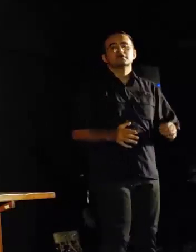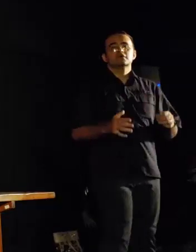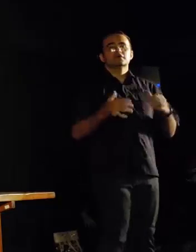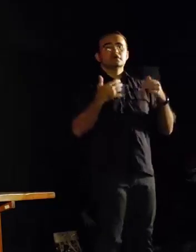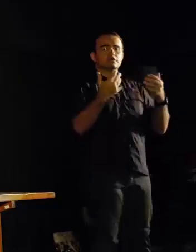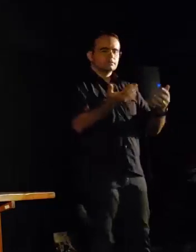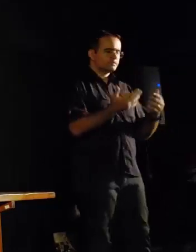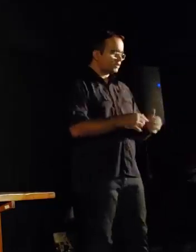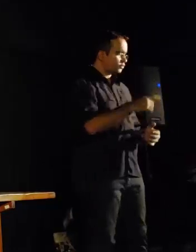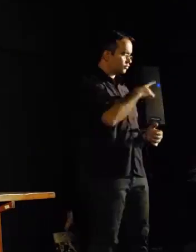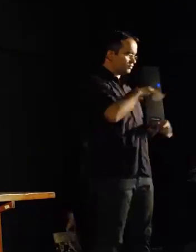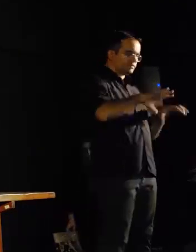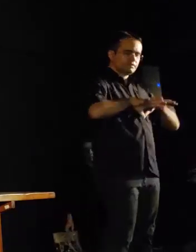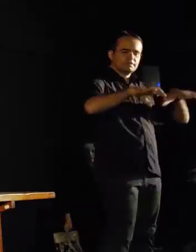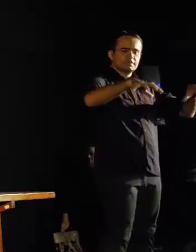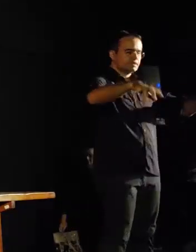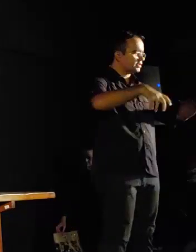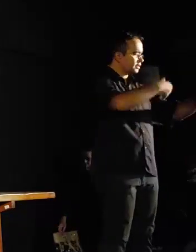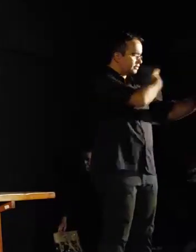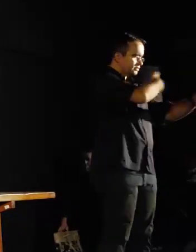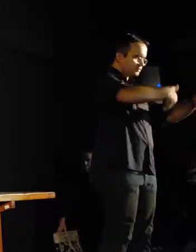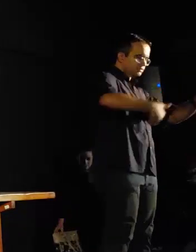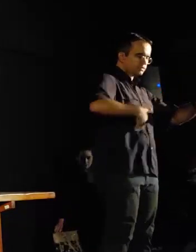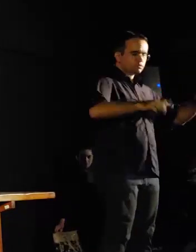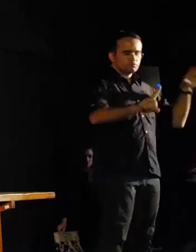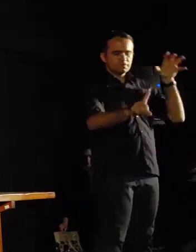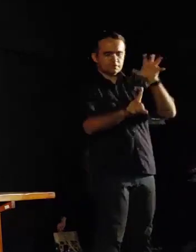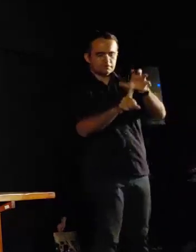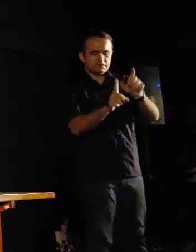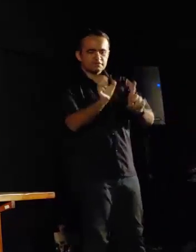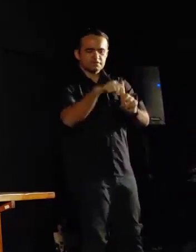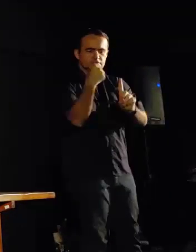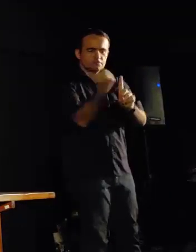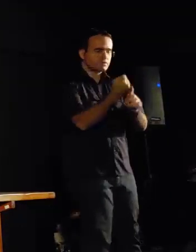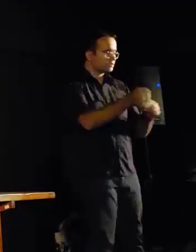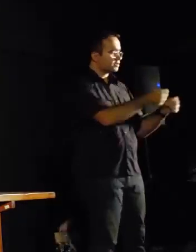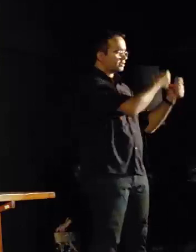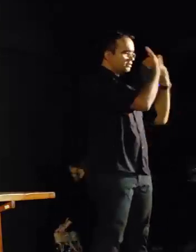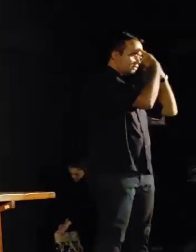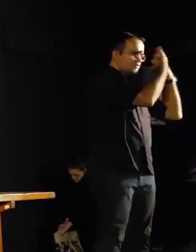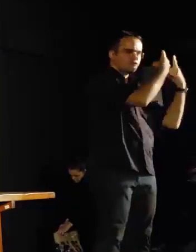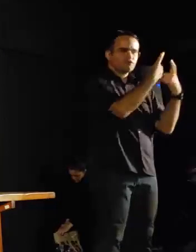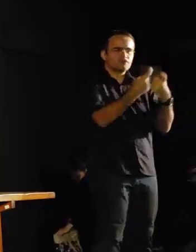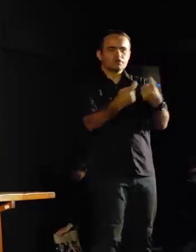contra populações. Certo? Isso é o fim da política.